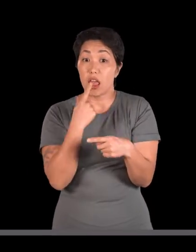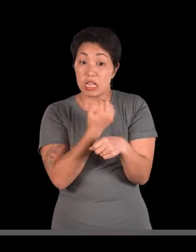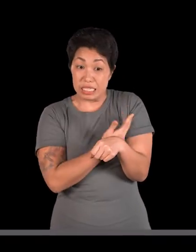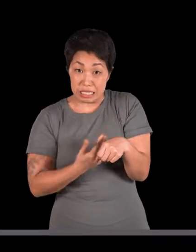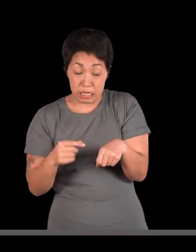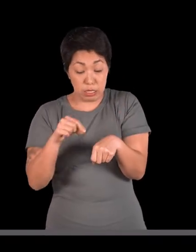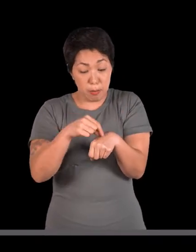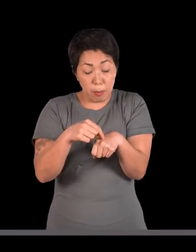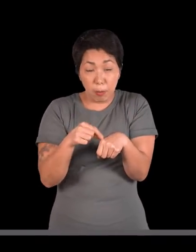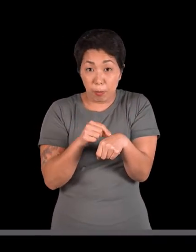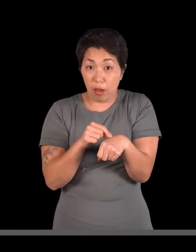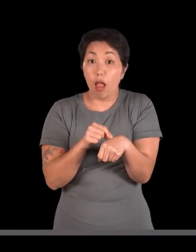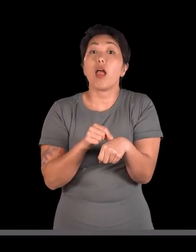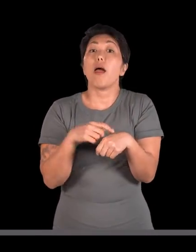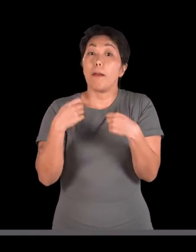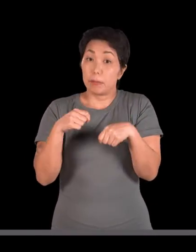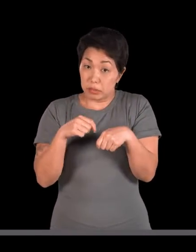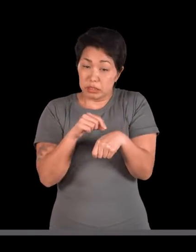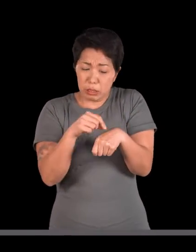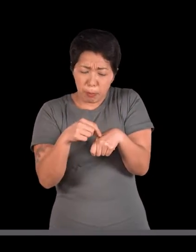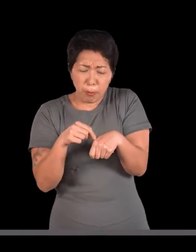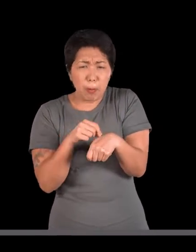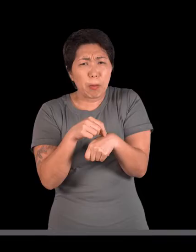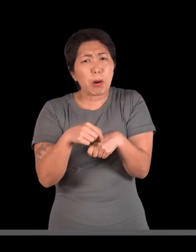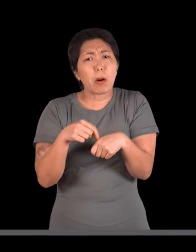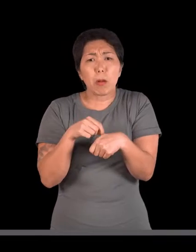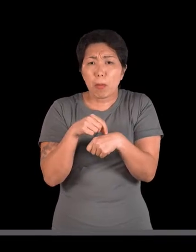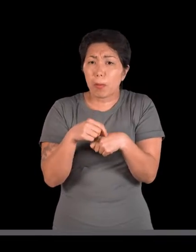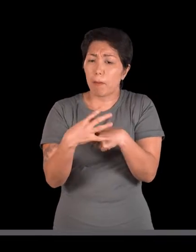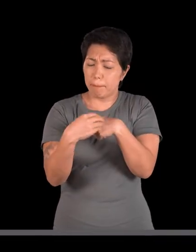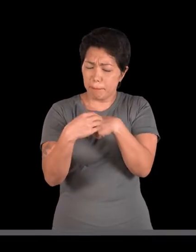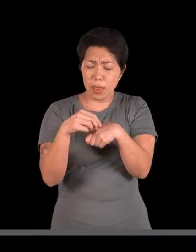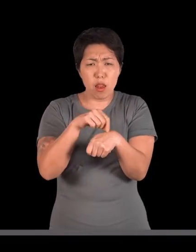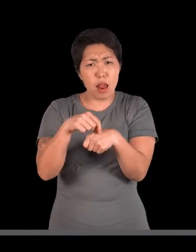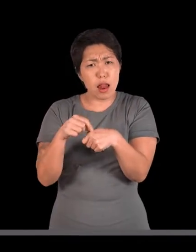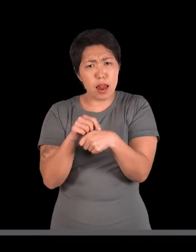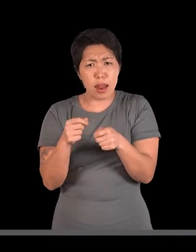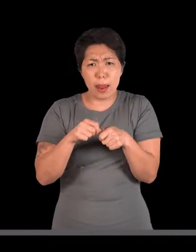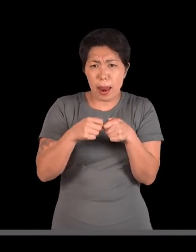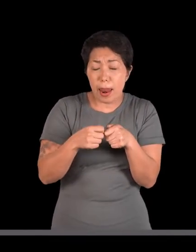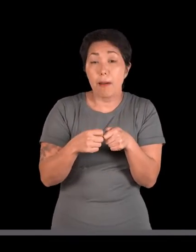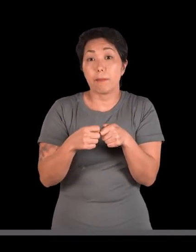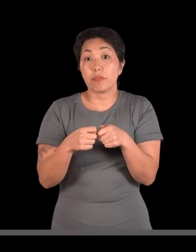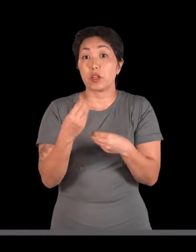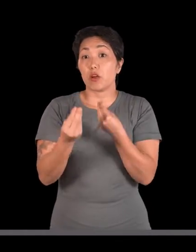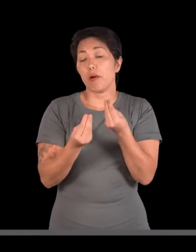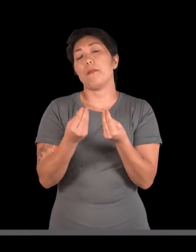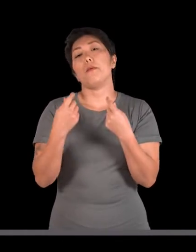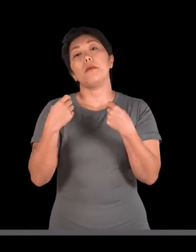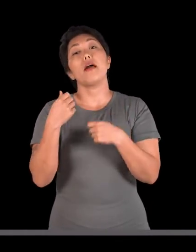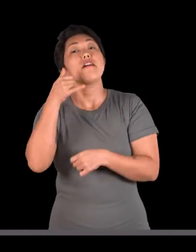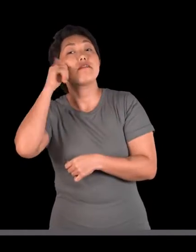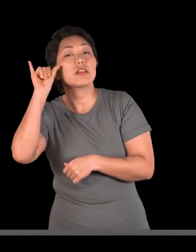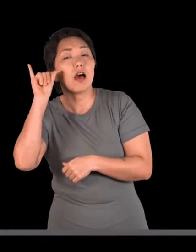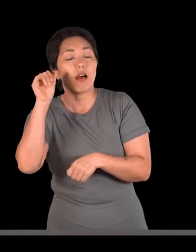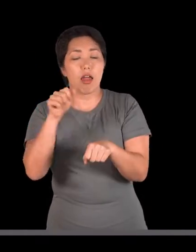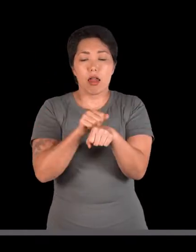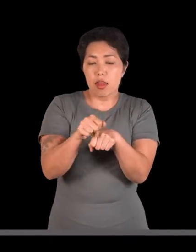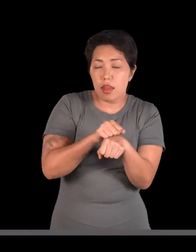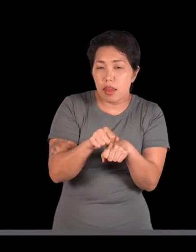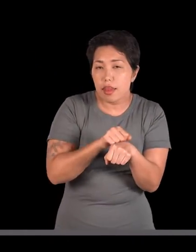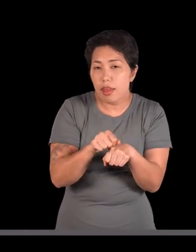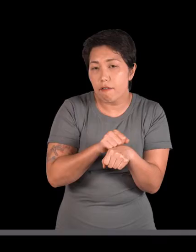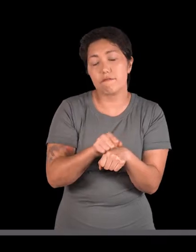é por contato ali naqueles pelos, aquele vai desenvolvendo ali. Então, é algo que, com higiene,